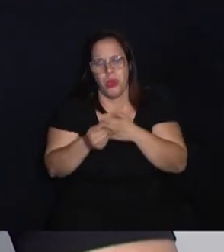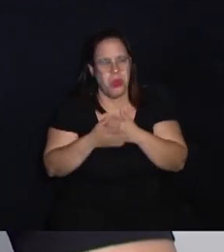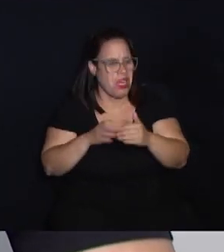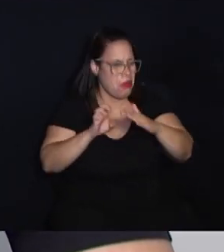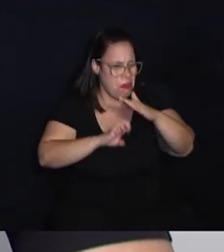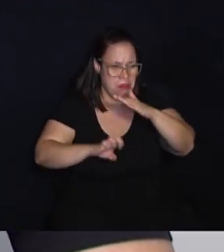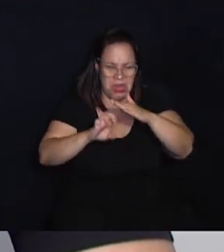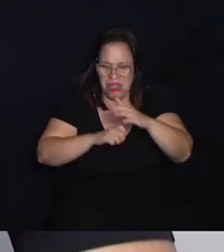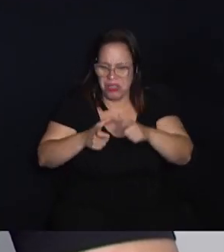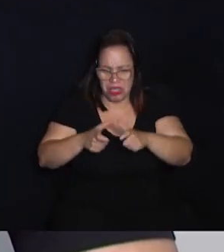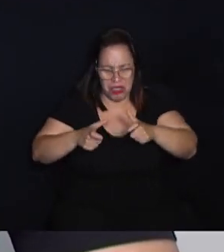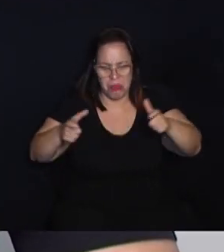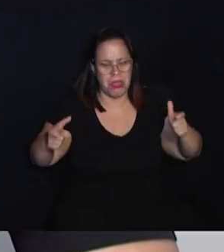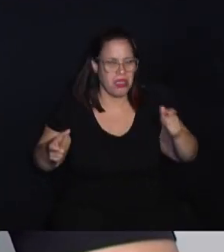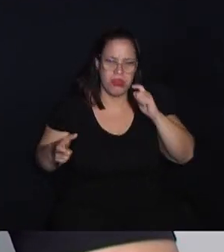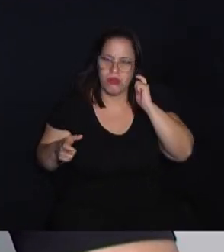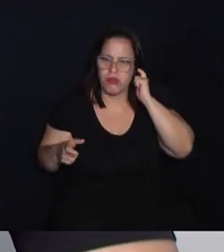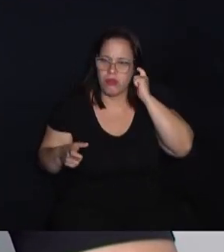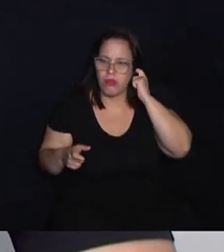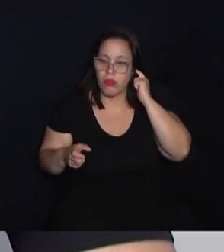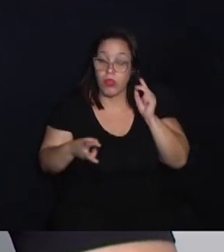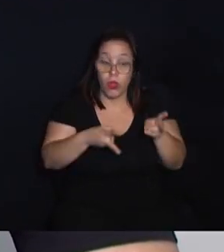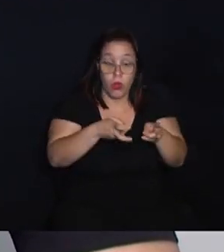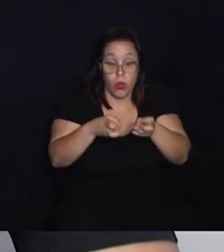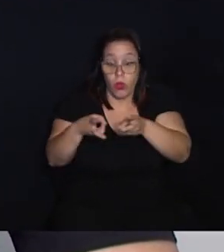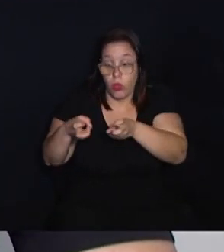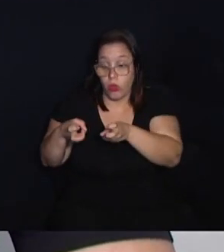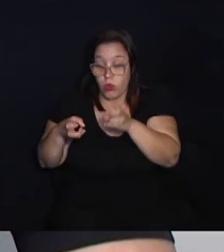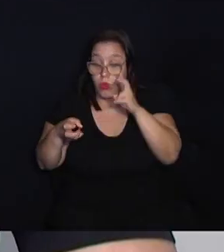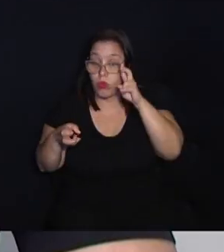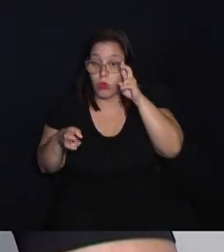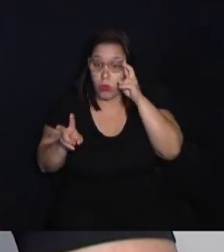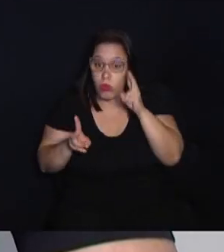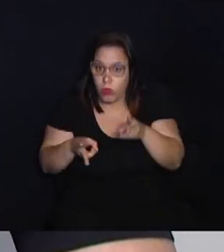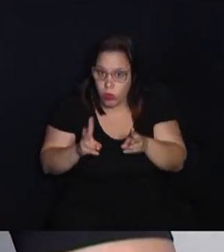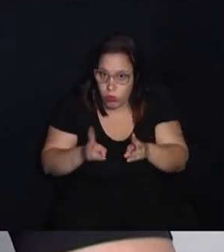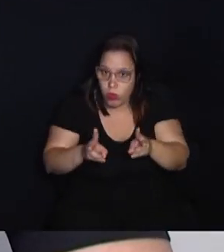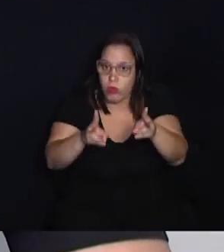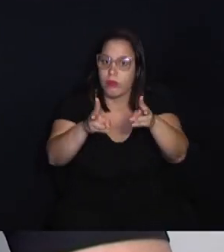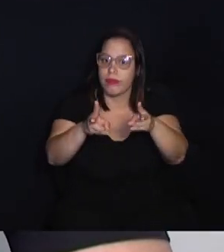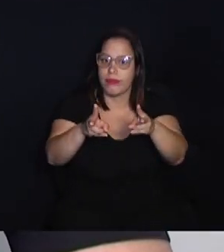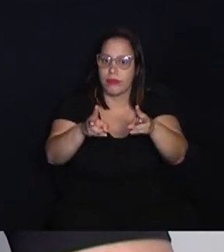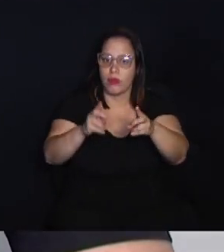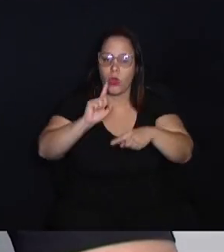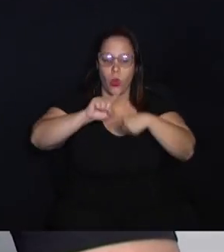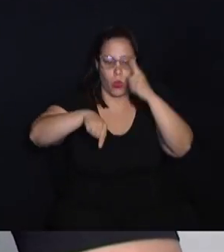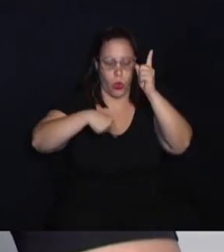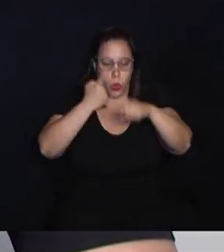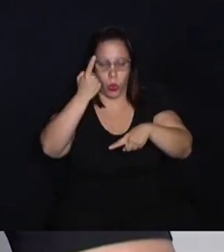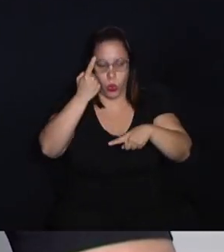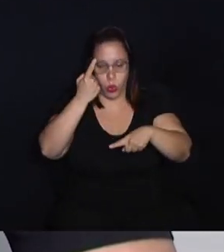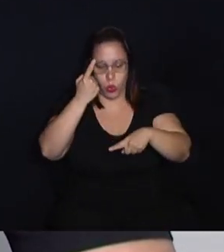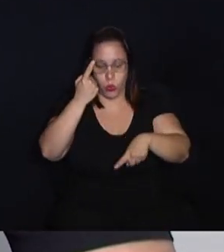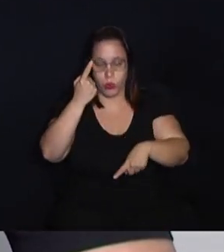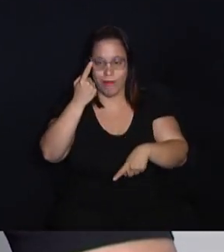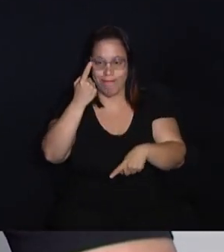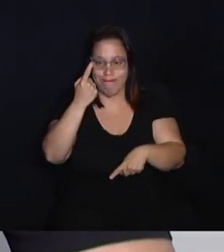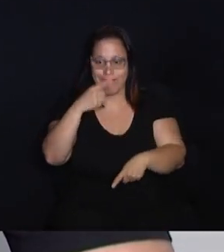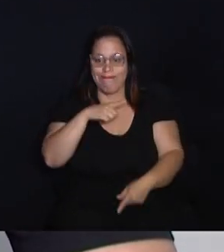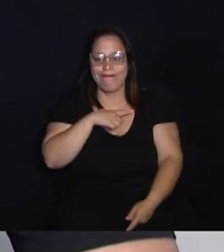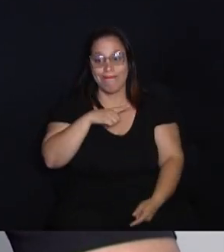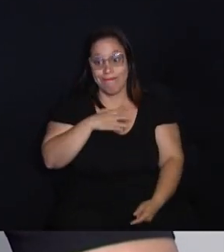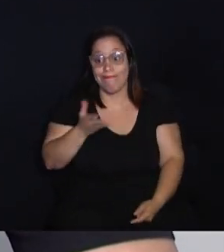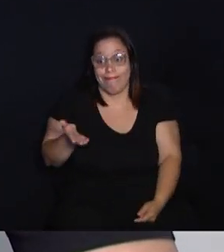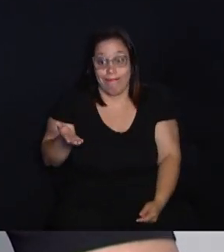qualquer tamanho de empresa. Se você observar as empresas que se perpetuam no mercado, são as empresas que têm sucesso no mercado, são as que têm